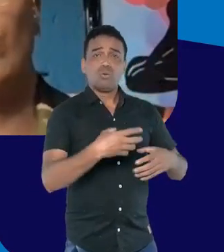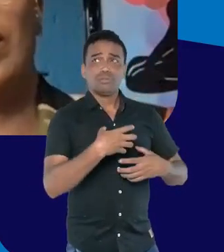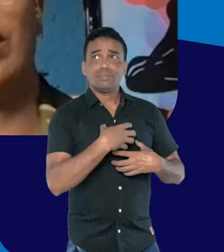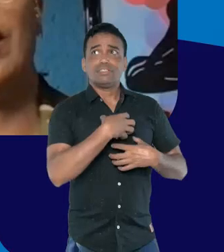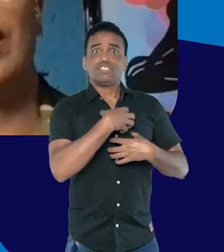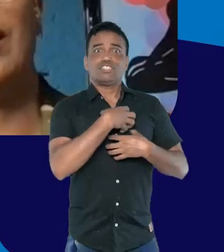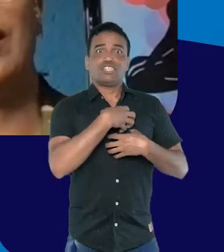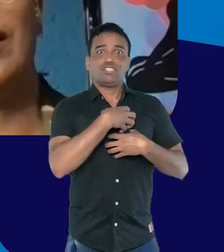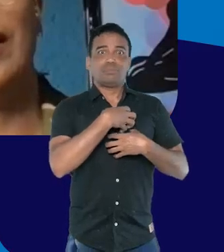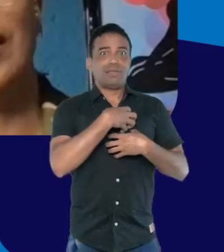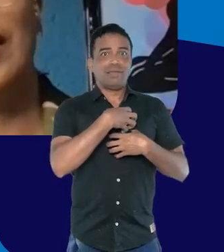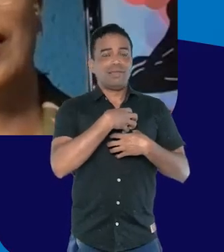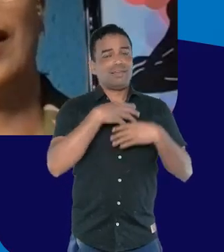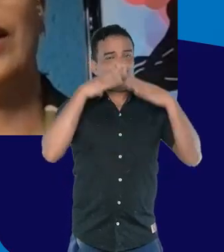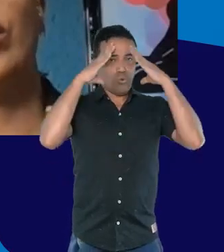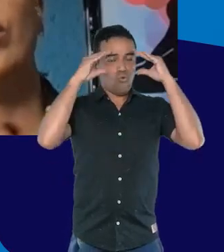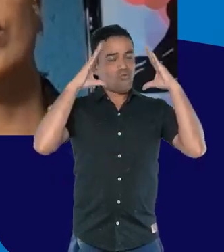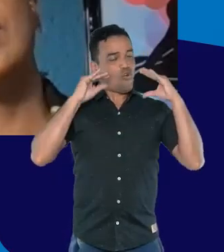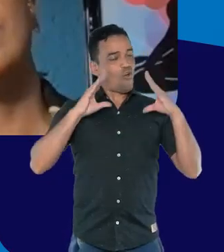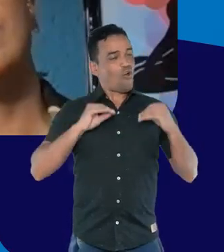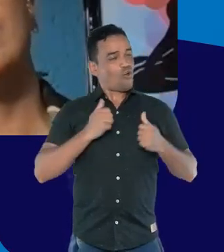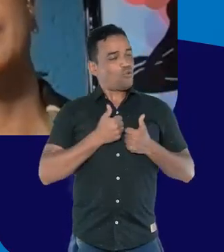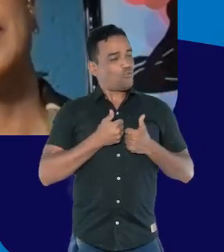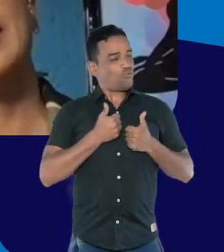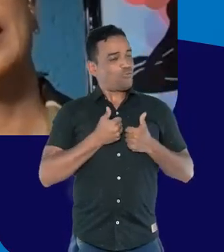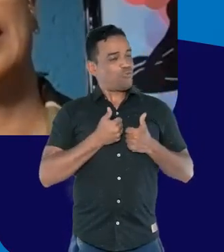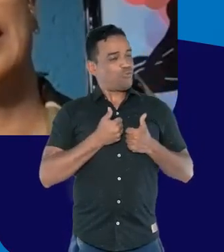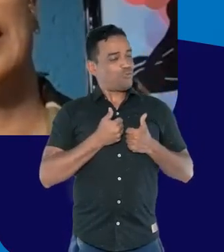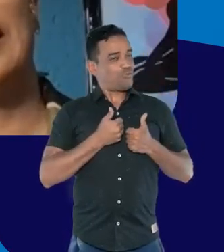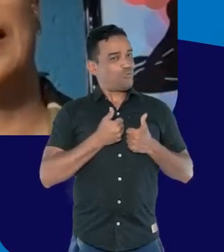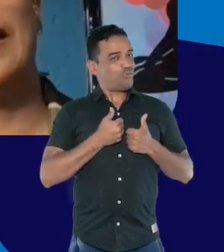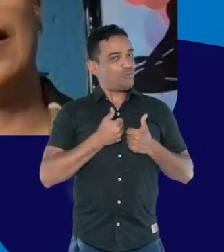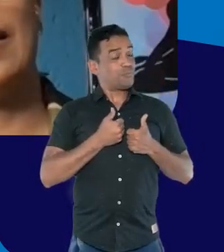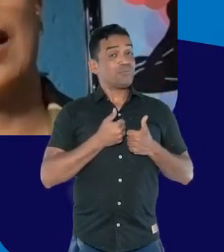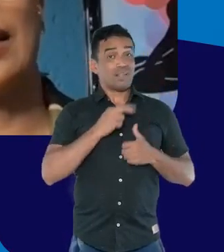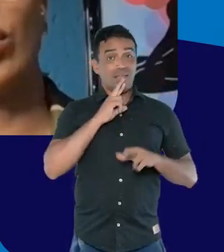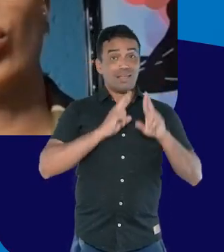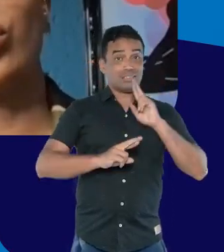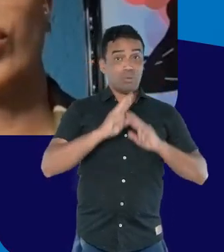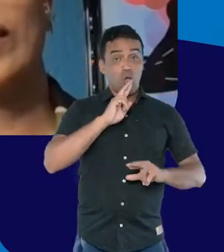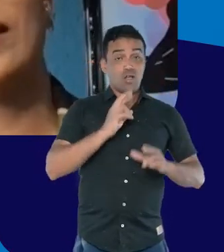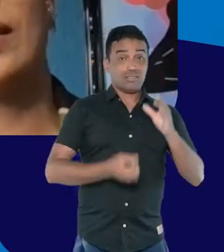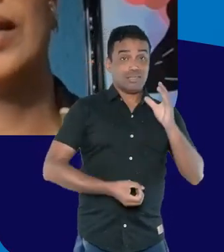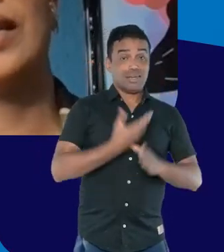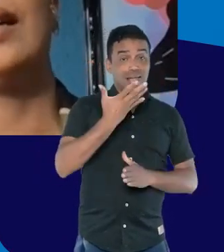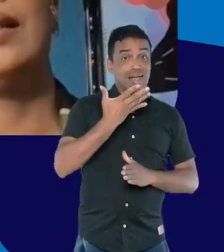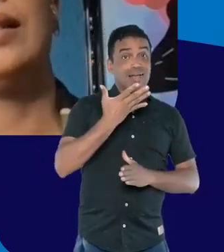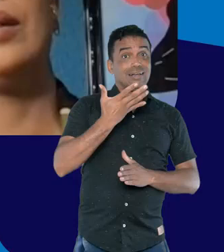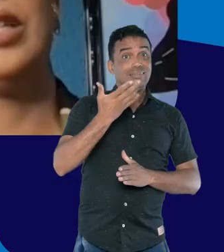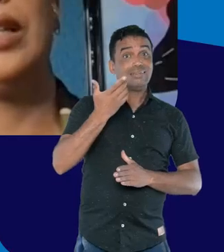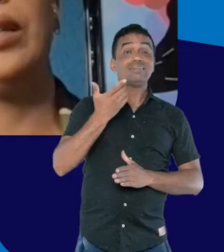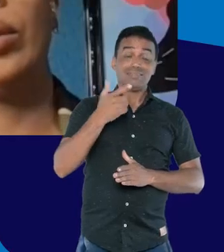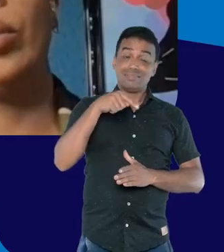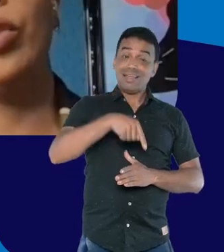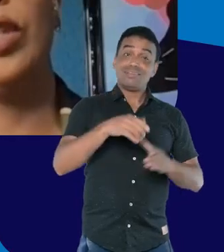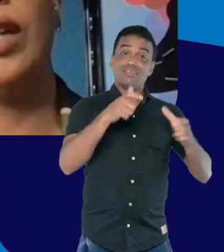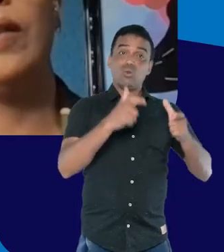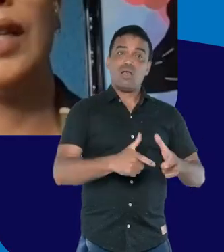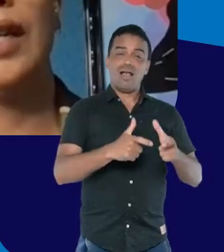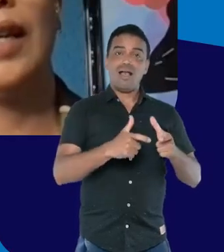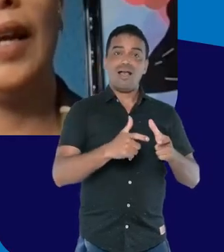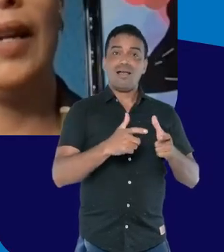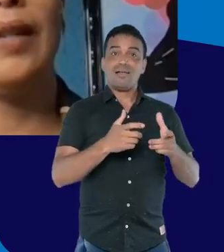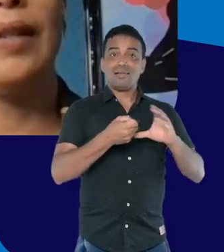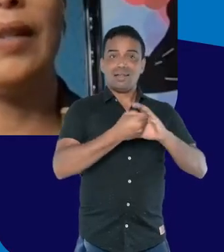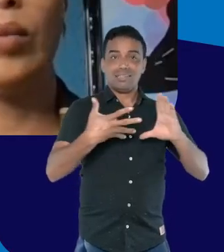esse sentimento, né, esse quentinho no coração, as soluções que são criadas em ambientes